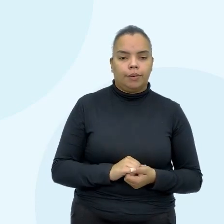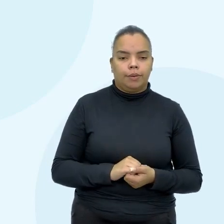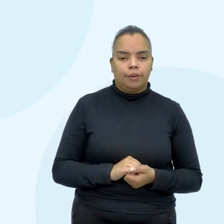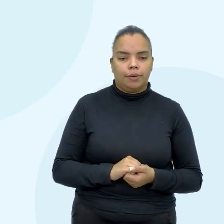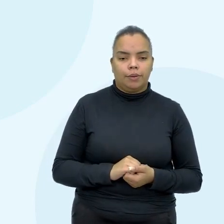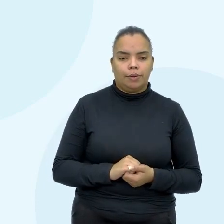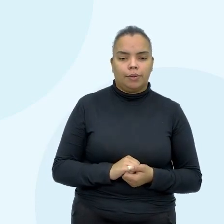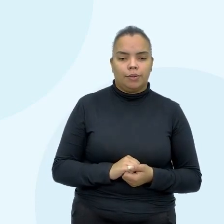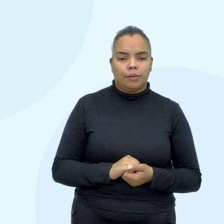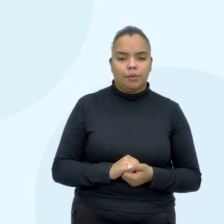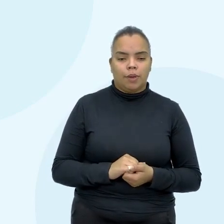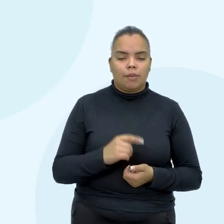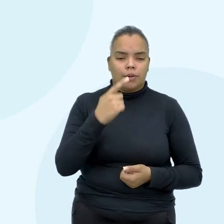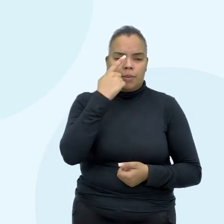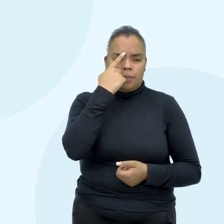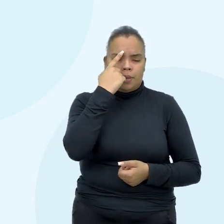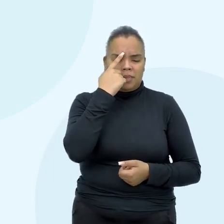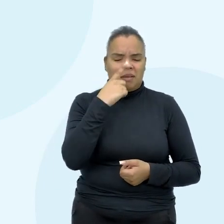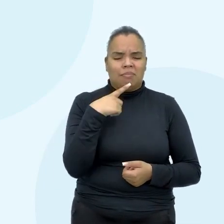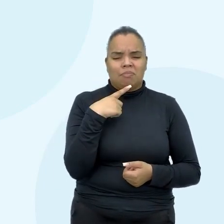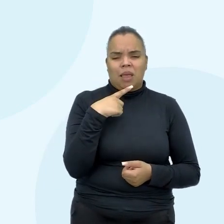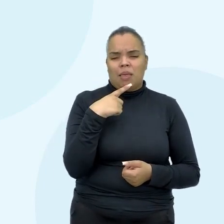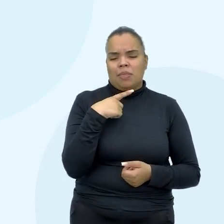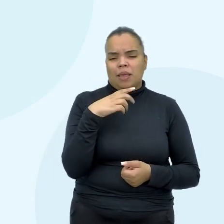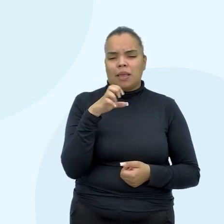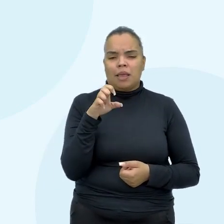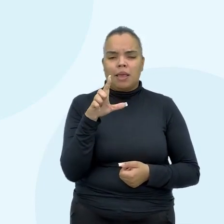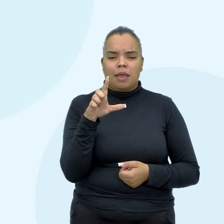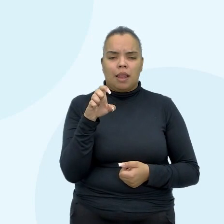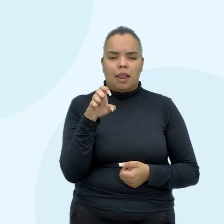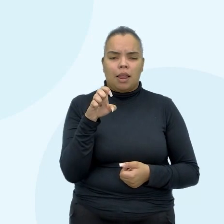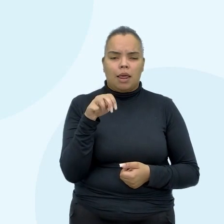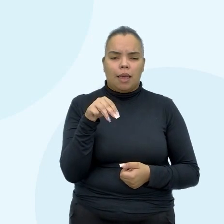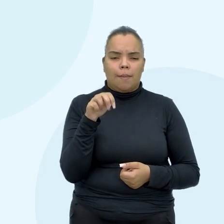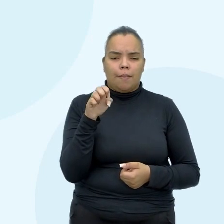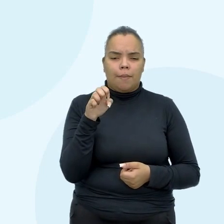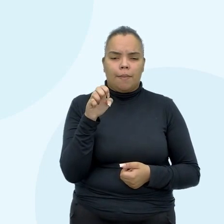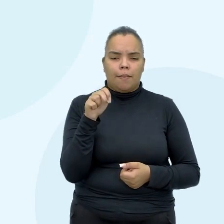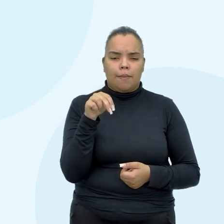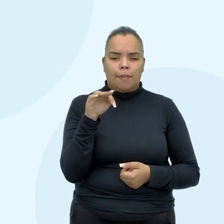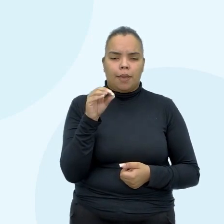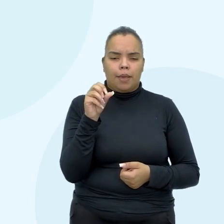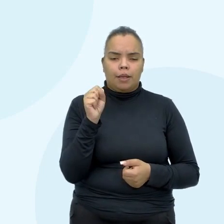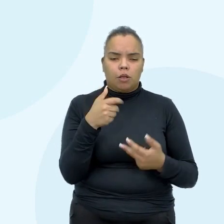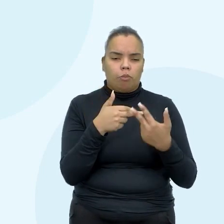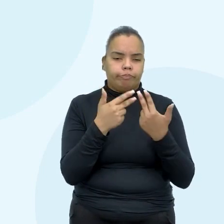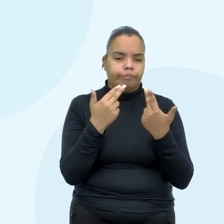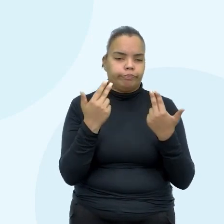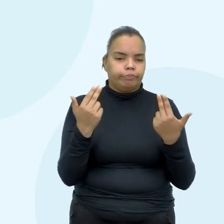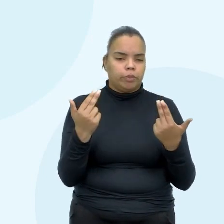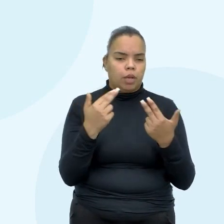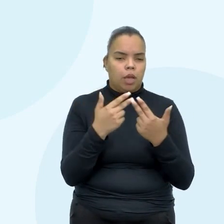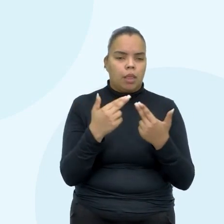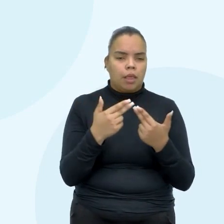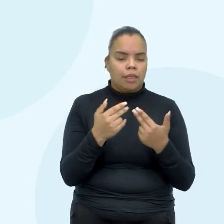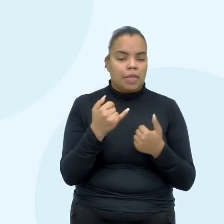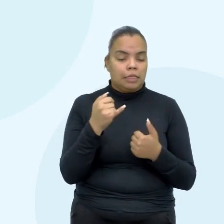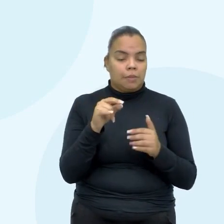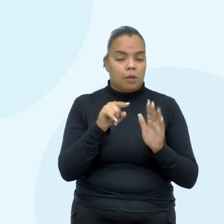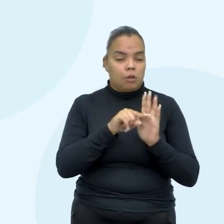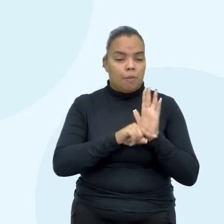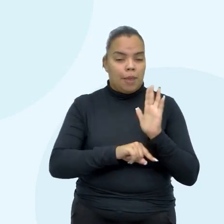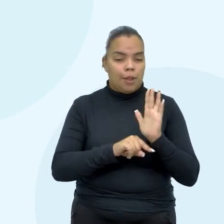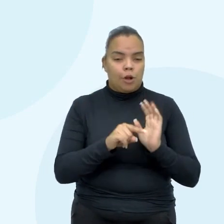Aí a gente pode pensar, né, que existem alguns elementos também que eles apresentam um número atômico inferior a 84,